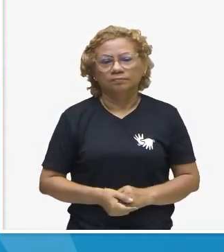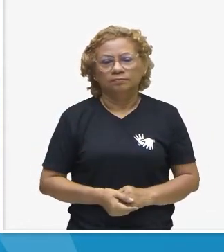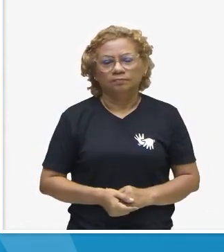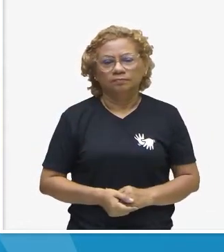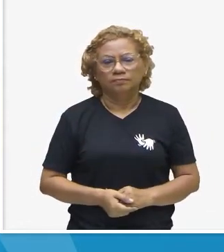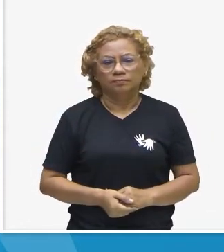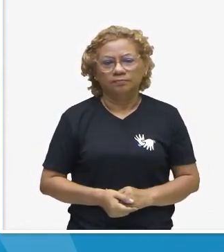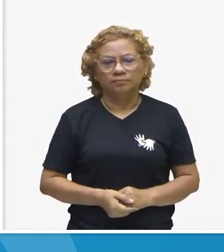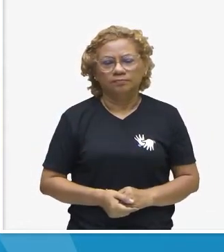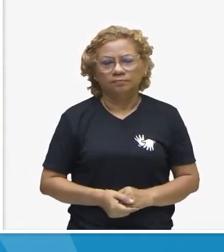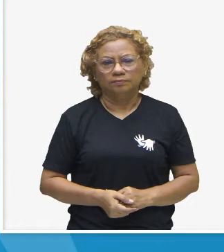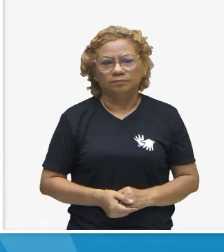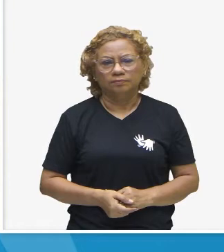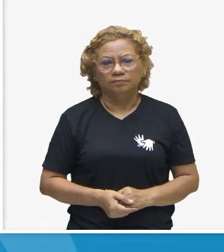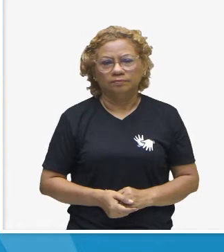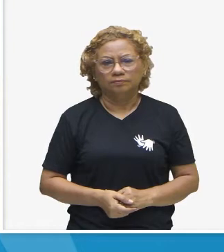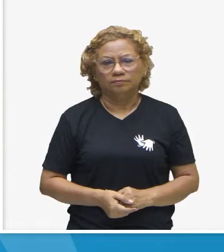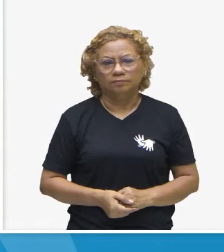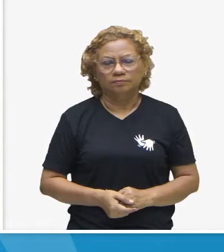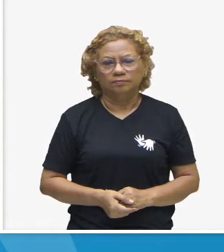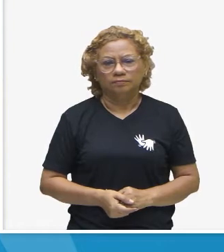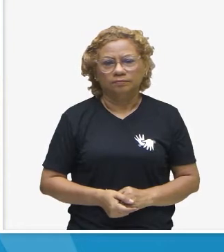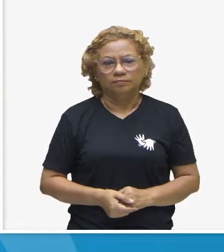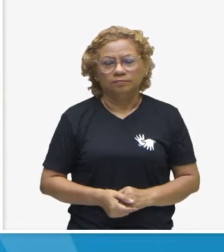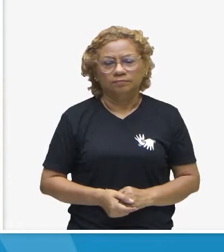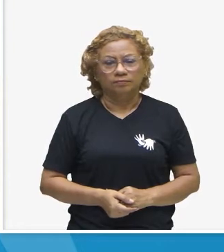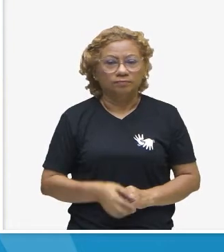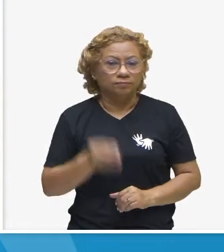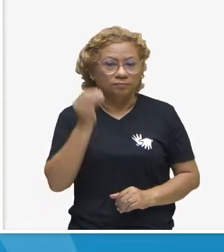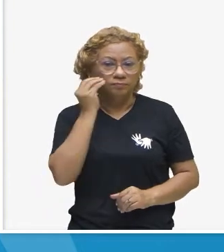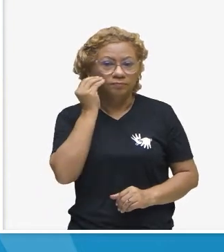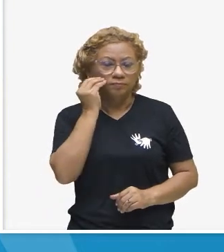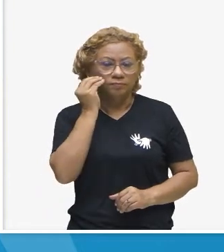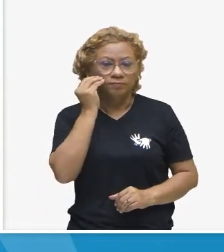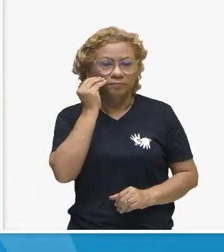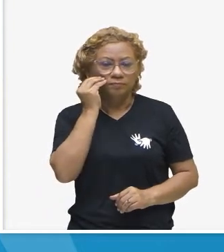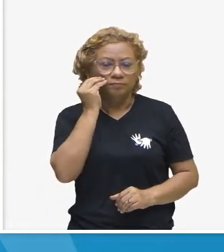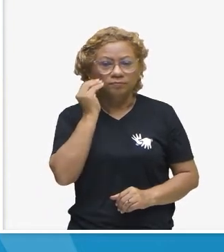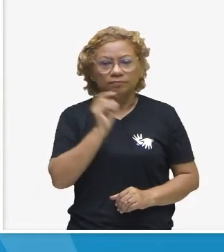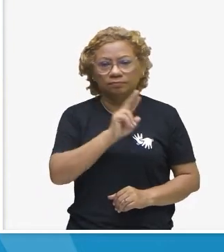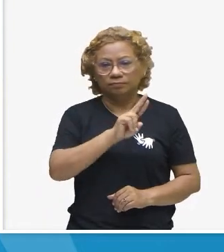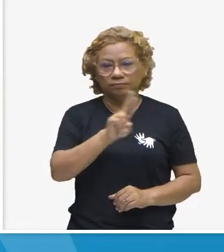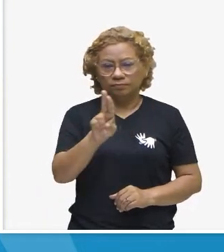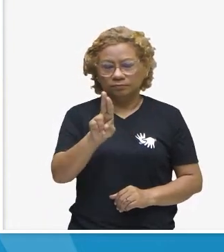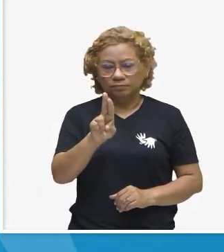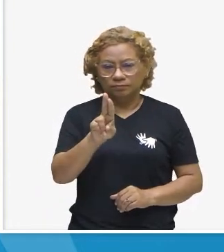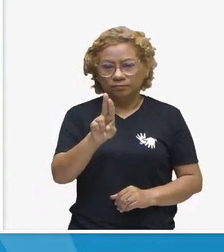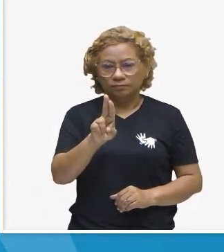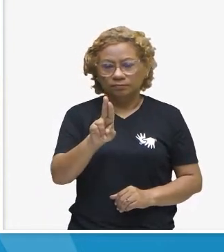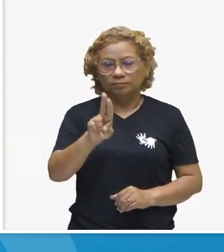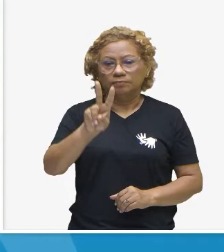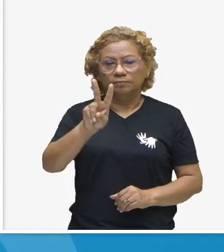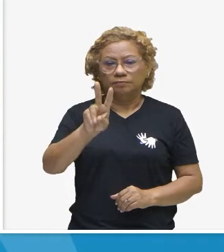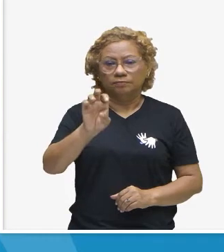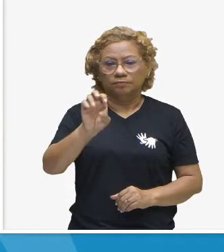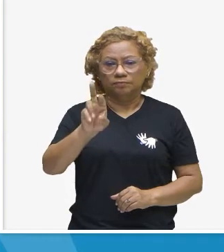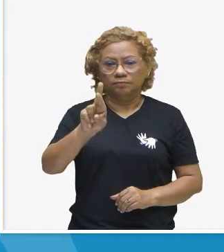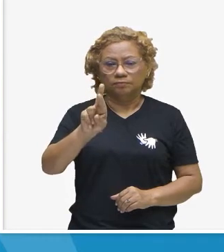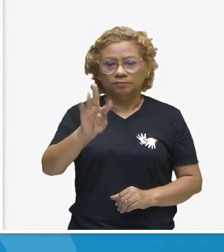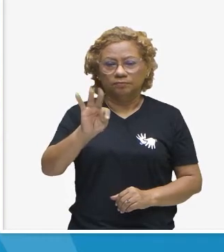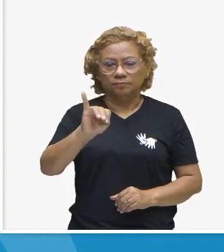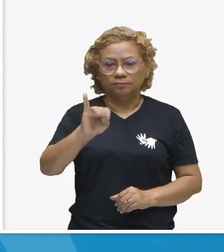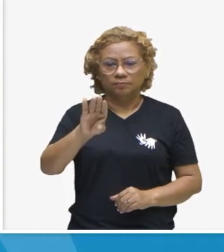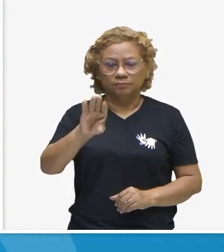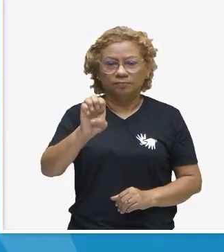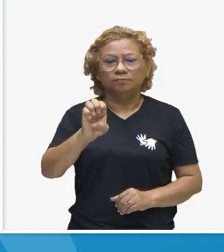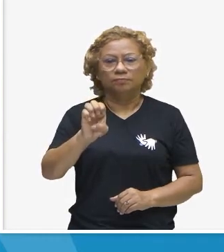pelo vértice. E o vértice, como acabei de falar para vocês, o vértice é o ponto de origem das